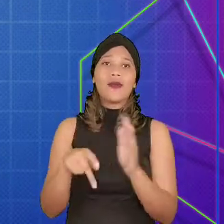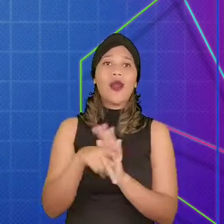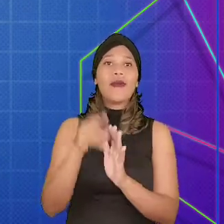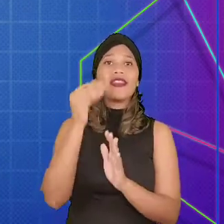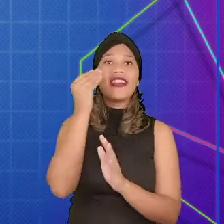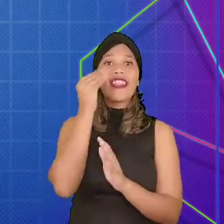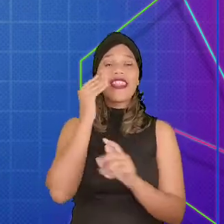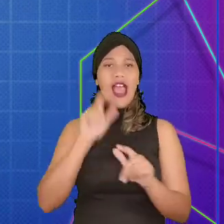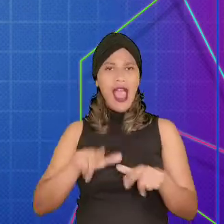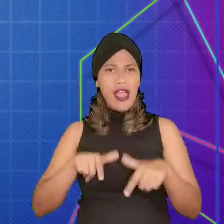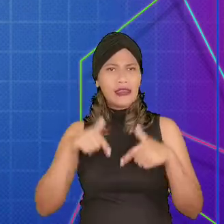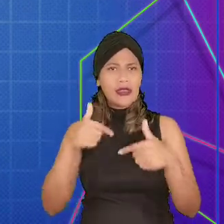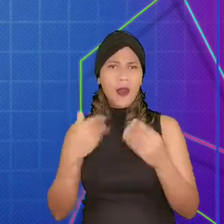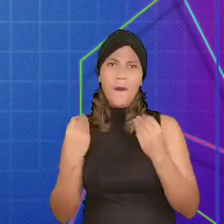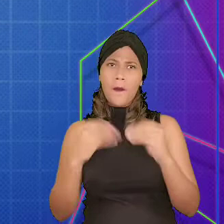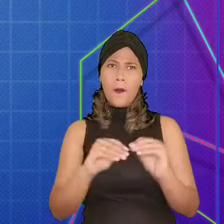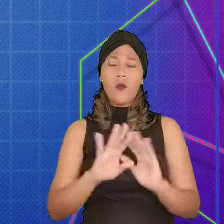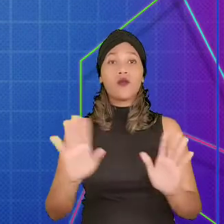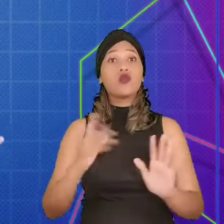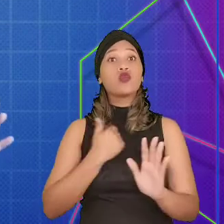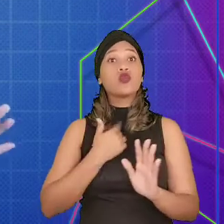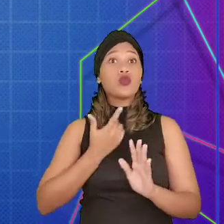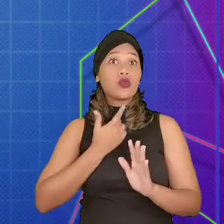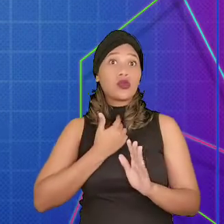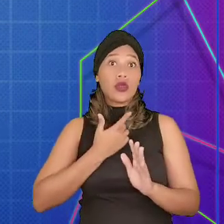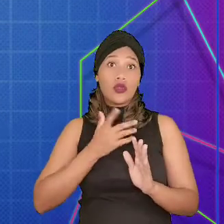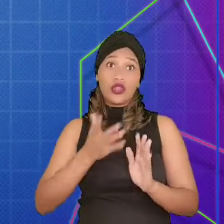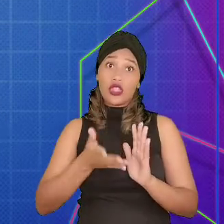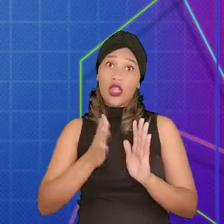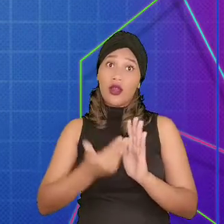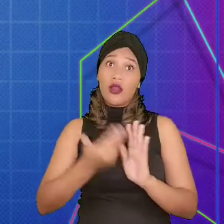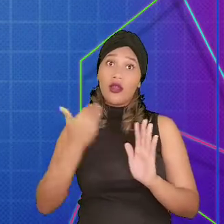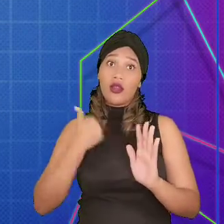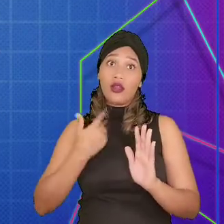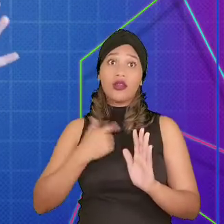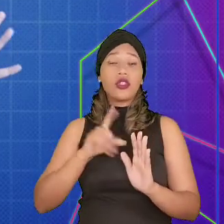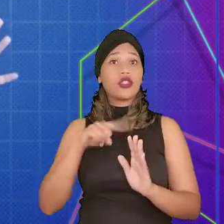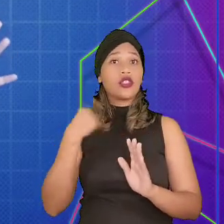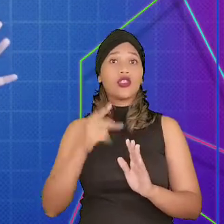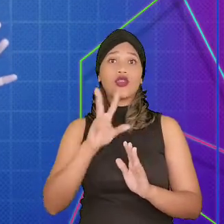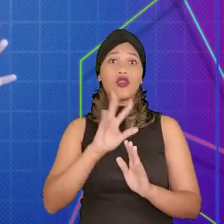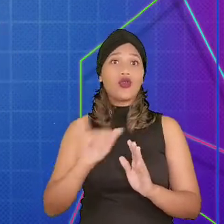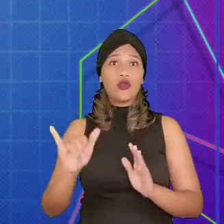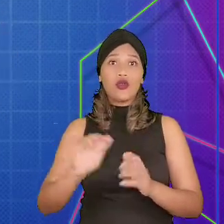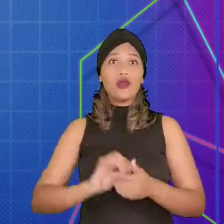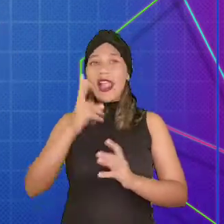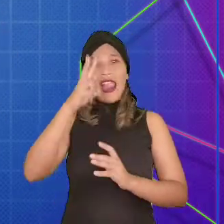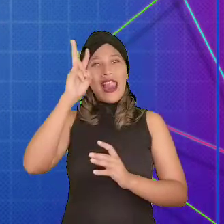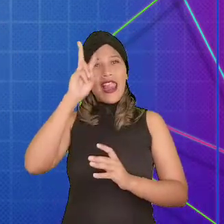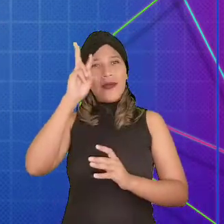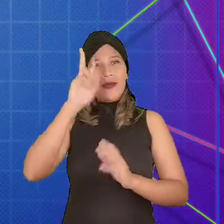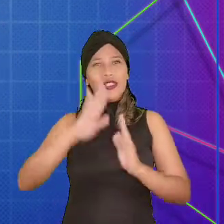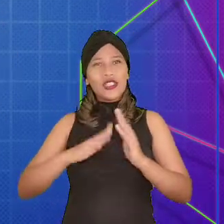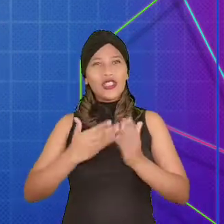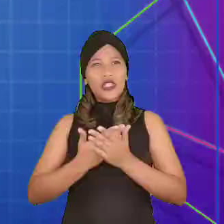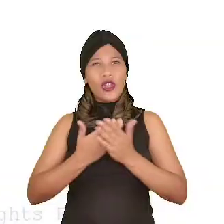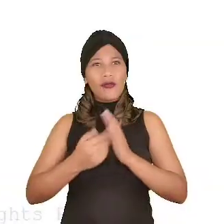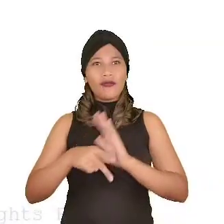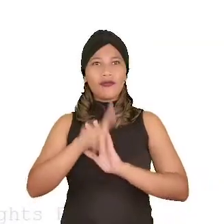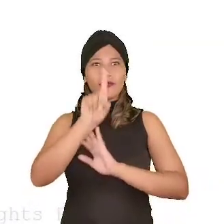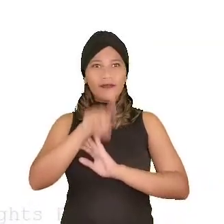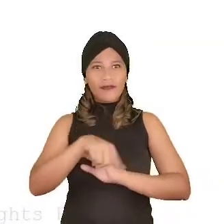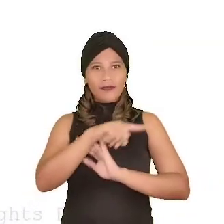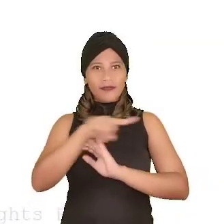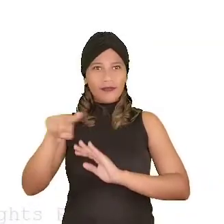gente tenta aplicar ela em alguma coisa. E eu já adianto que a gente nem vai precisar de continha, muito menos de macete. Vocês lembram do plano